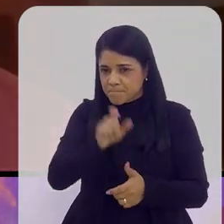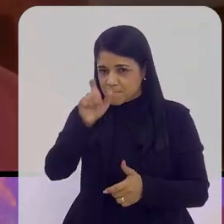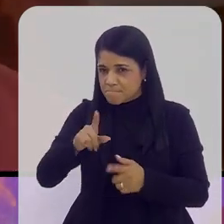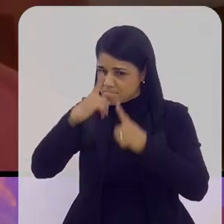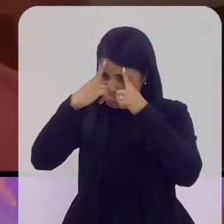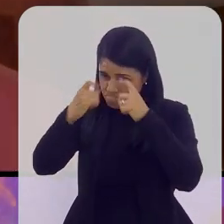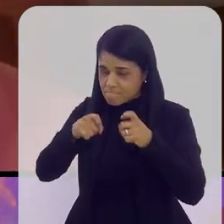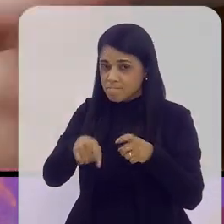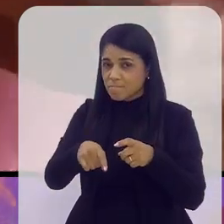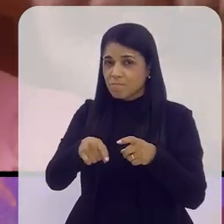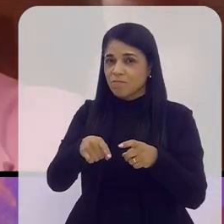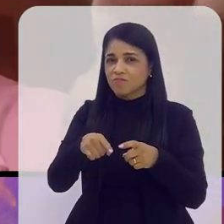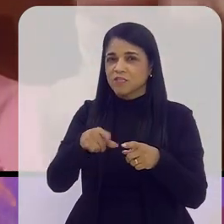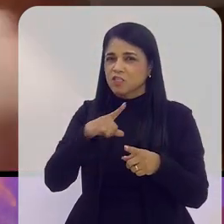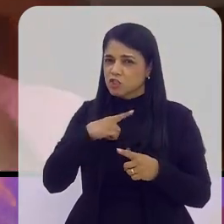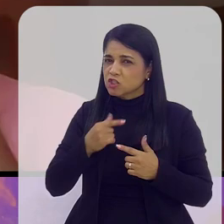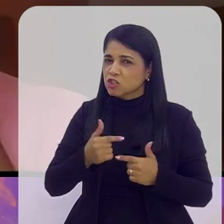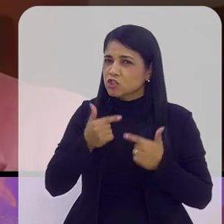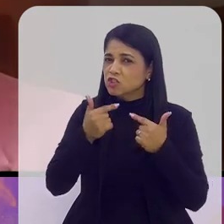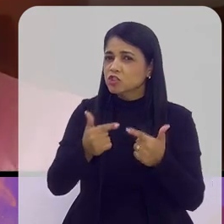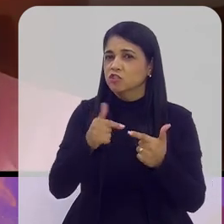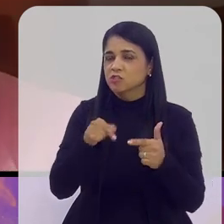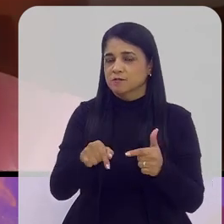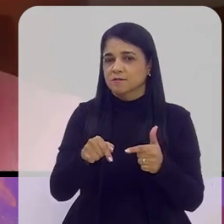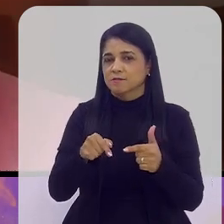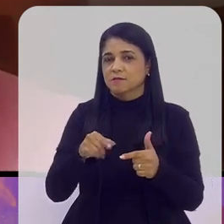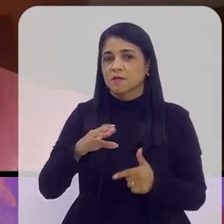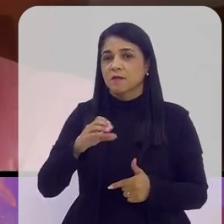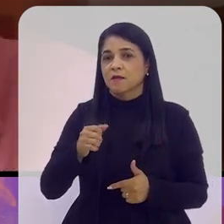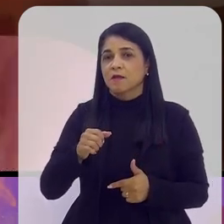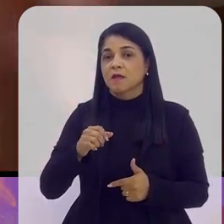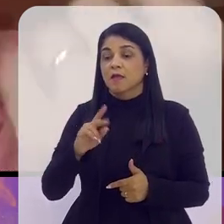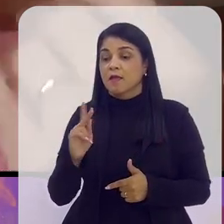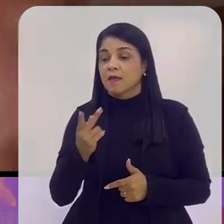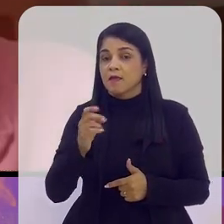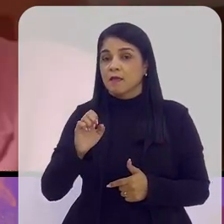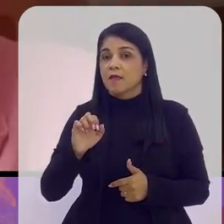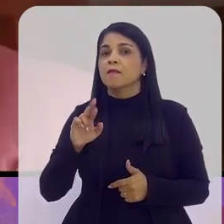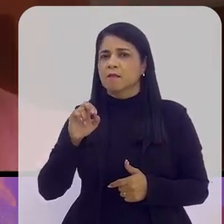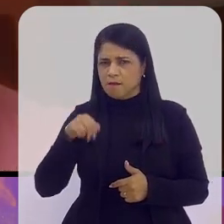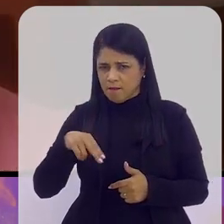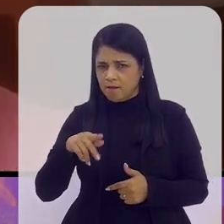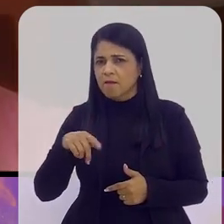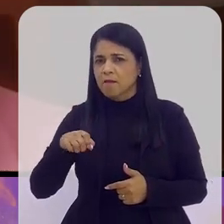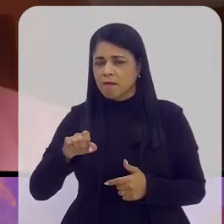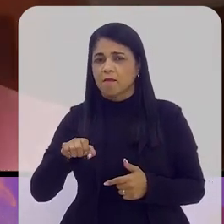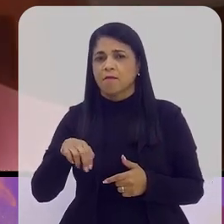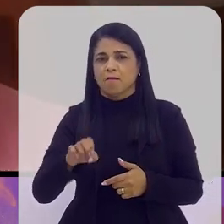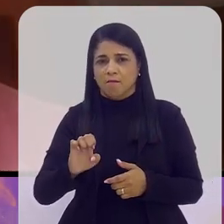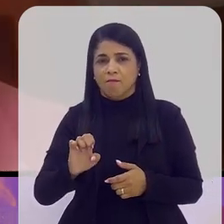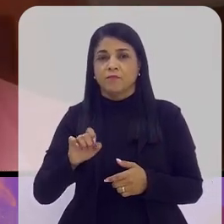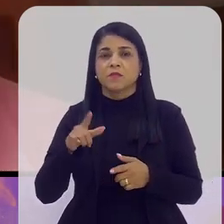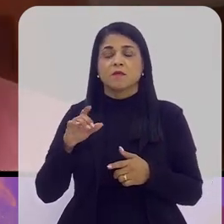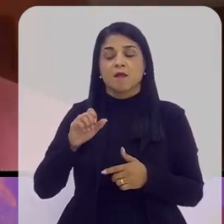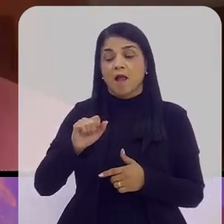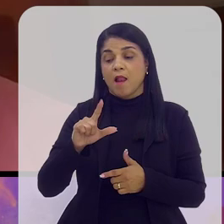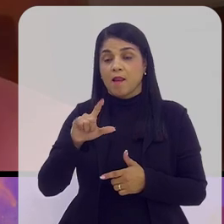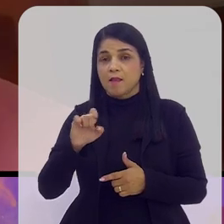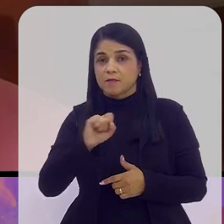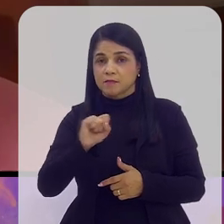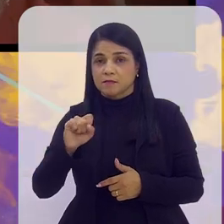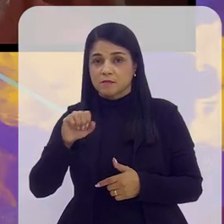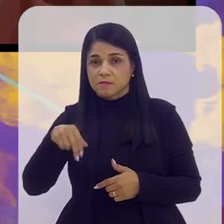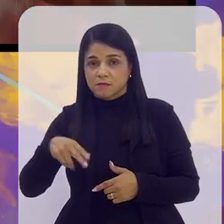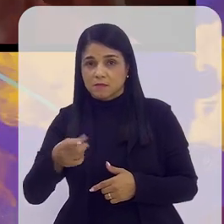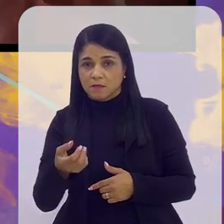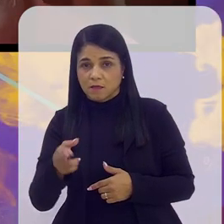mais agudos. Ele tinha uma chance, com o corte do Caio Henrique, de voltar a trazer um lateral mais cartesiano. Um Alexandre da vida,